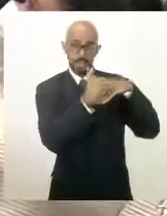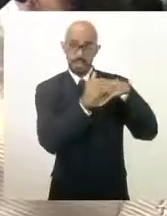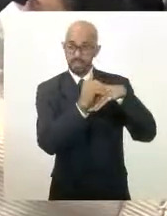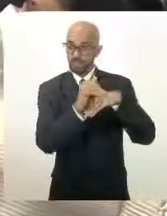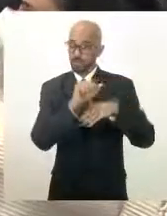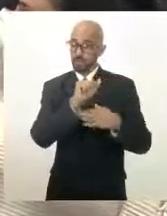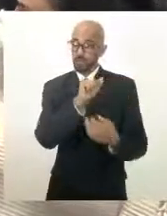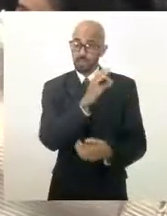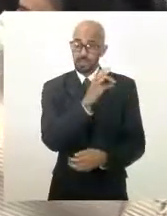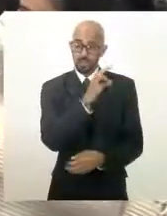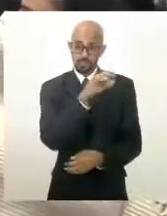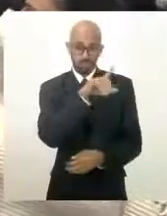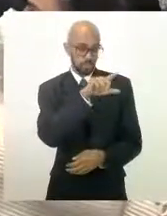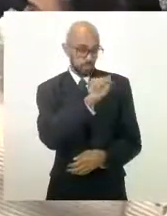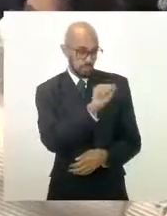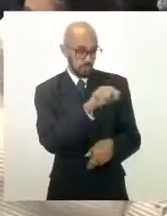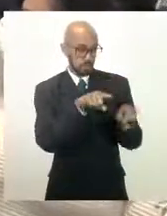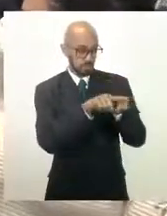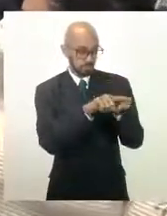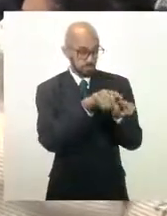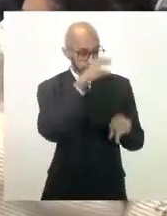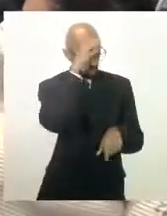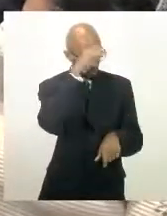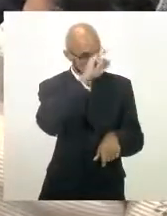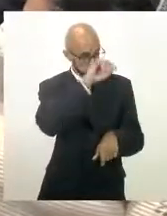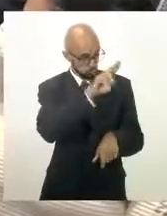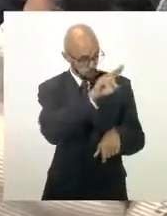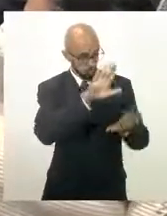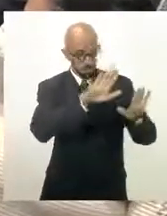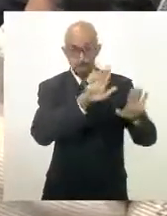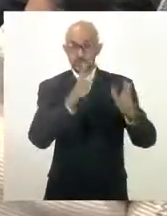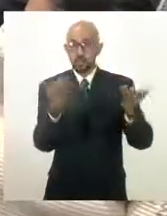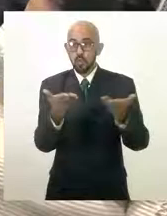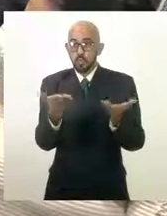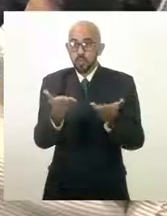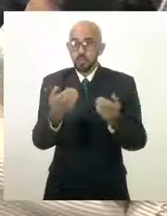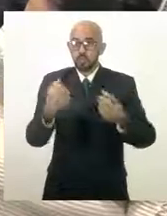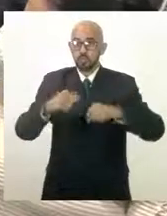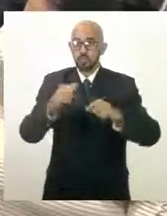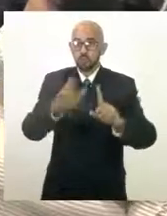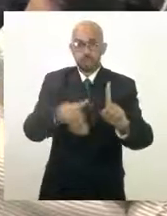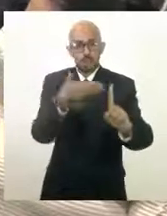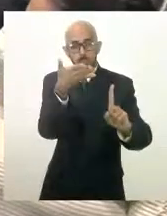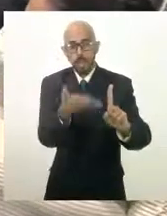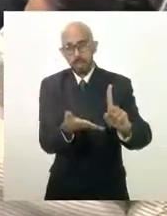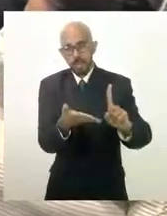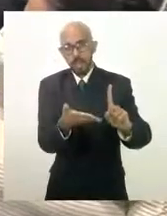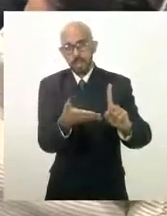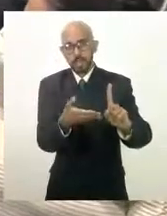Átila Nunes, da tia, mas hoje nós temos que homenagear quem aqui trabalhou desde o início. Eu acho que quem merece